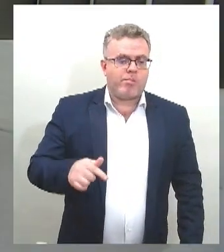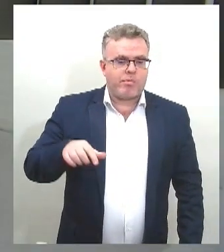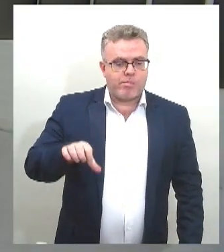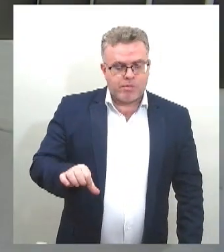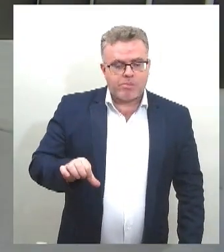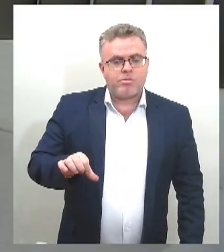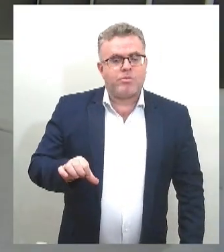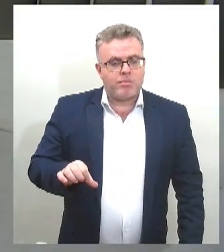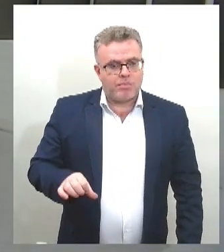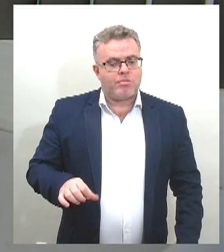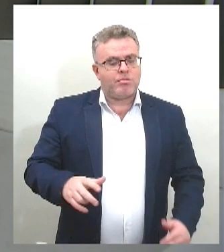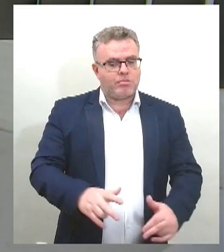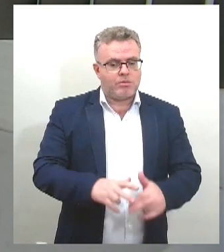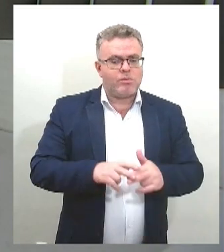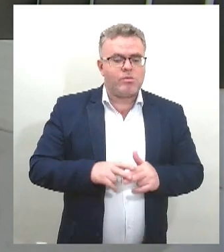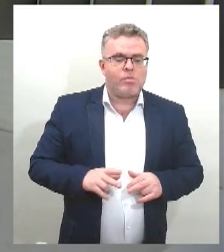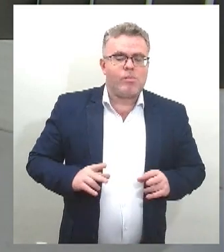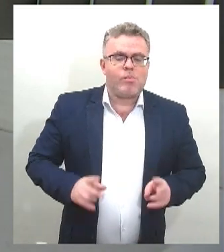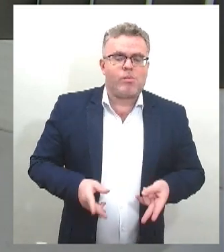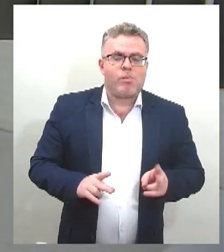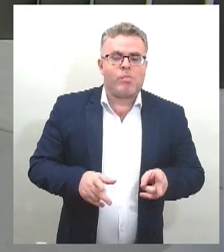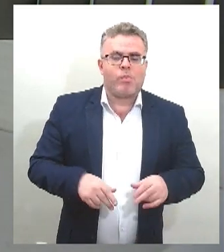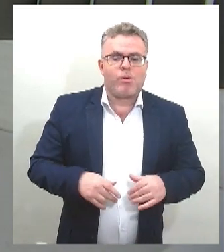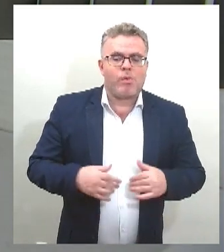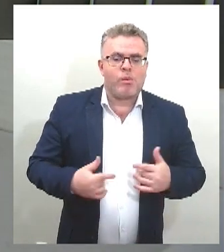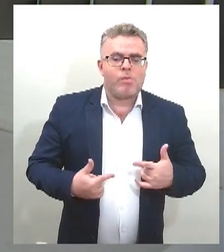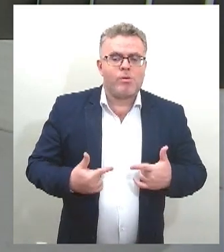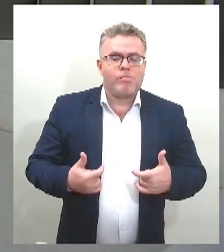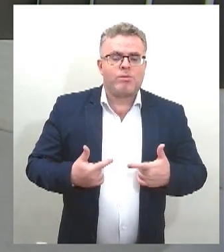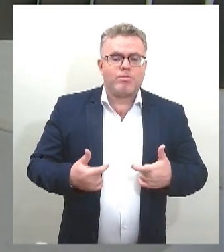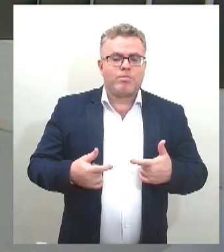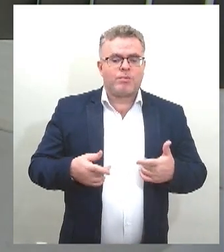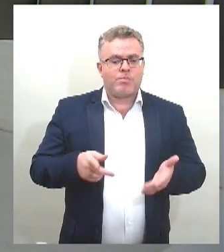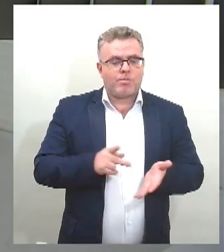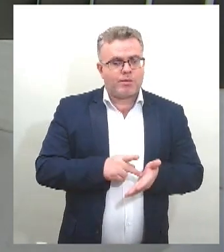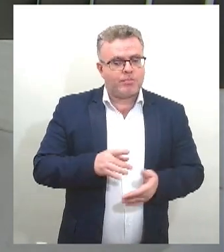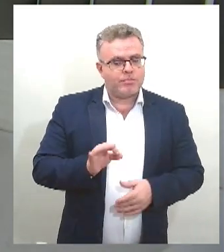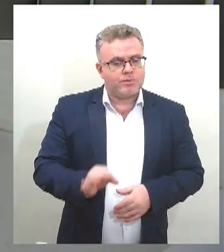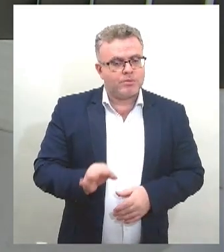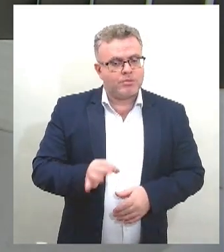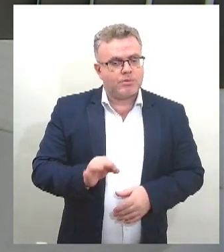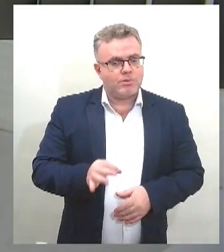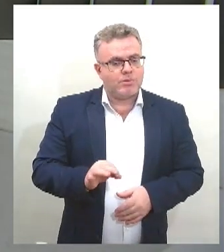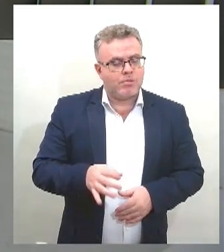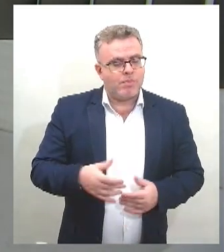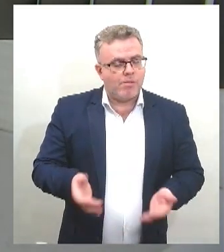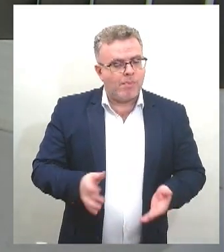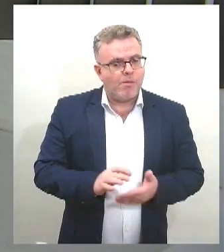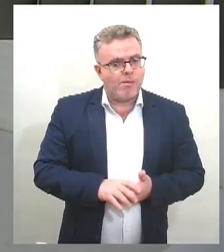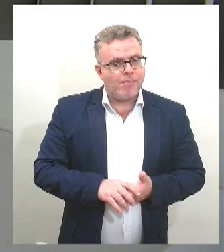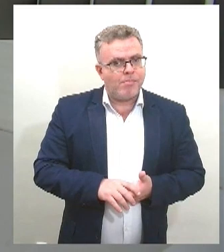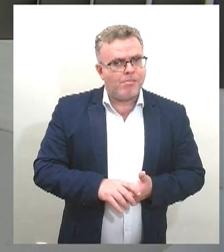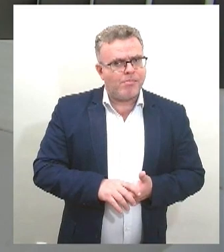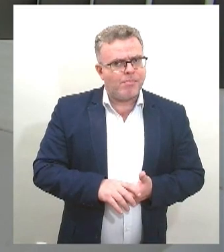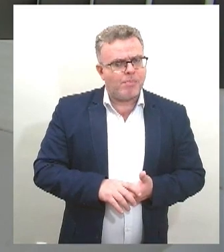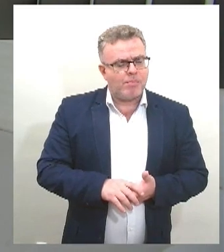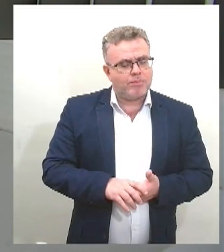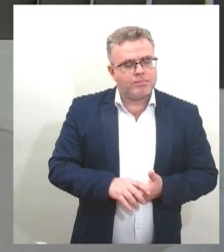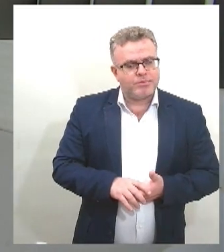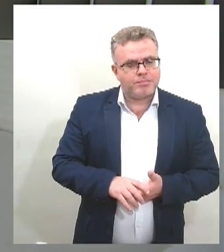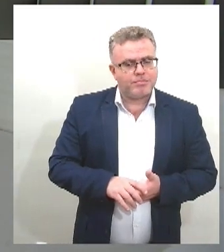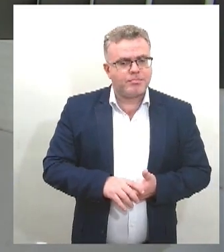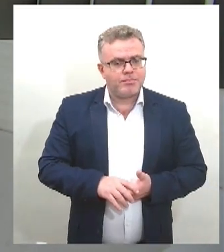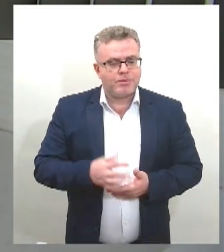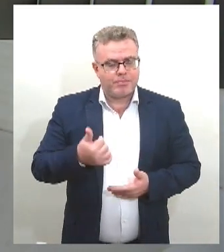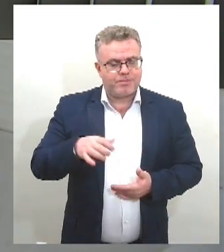período da Guerra do Paraguai até a destituição do Império, são 19 anos.